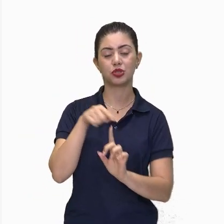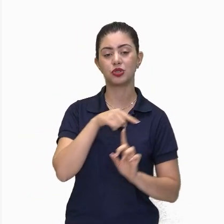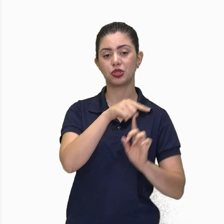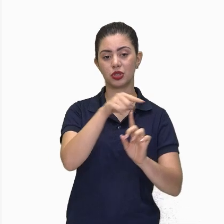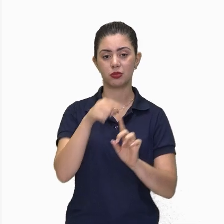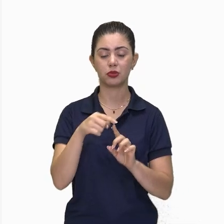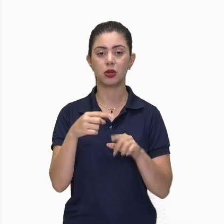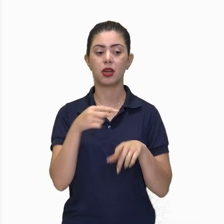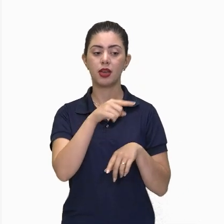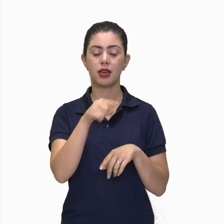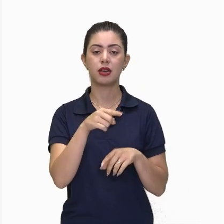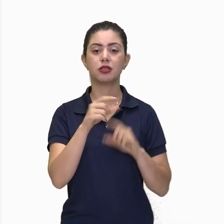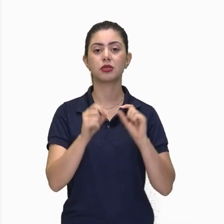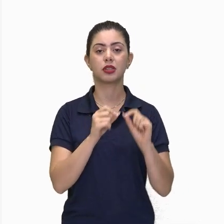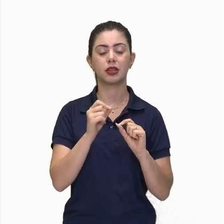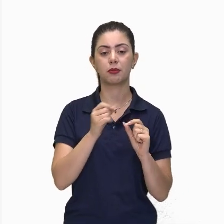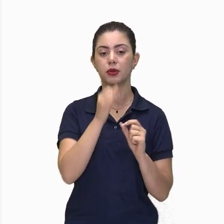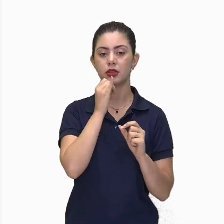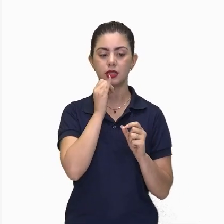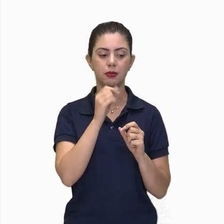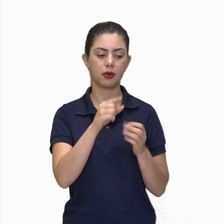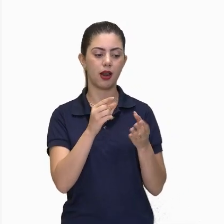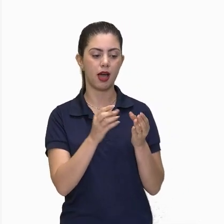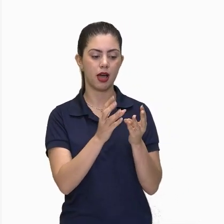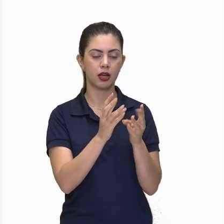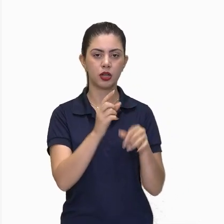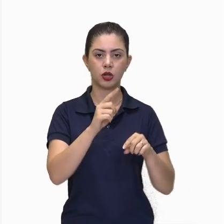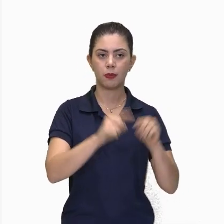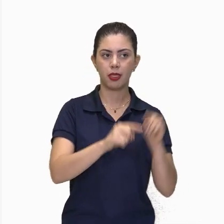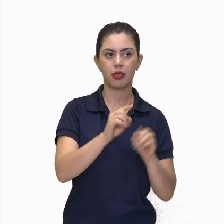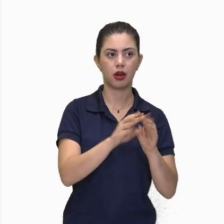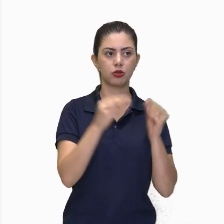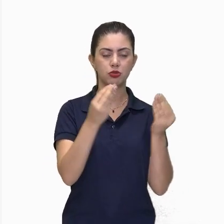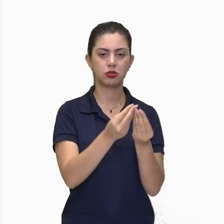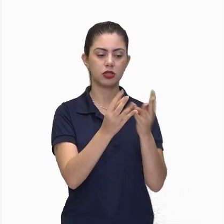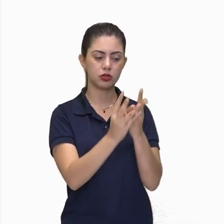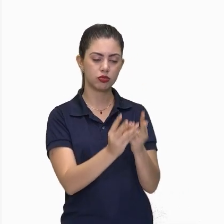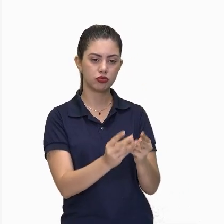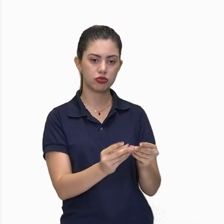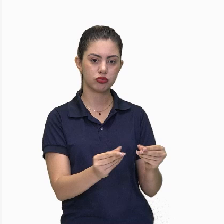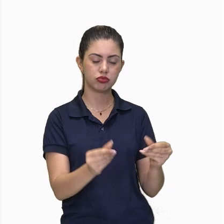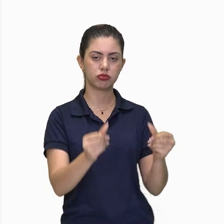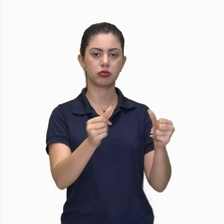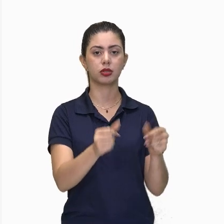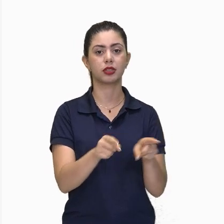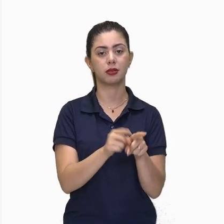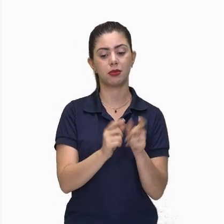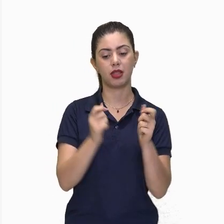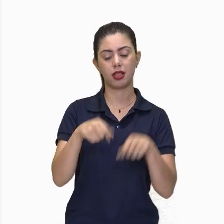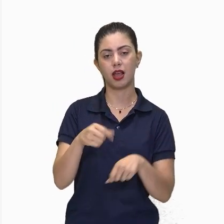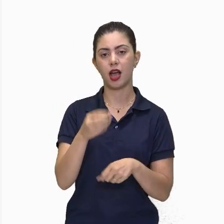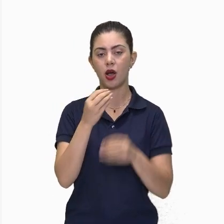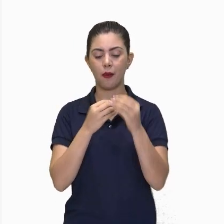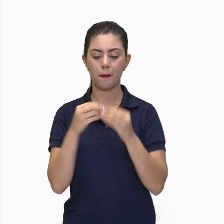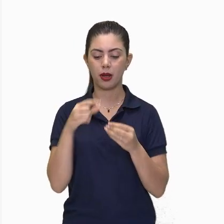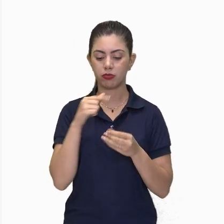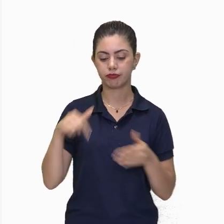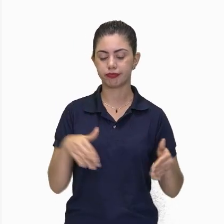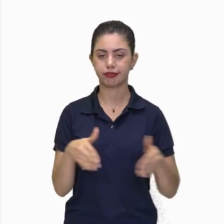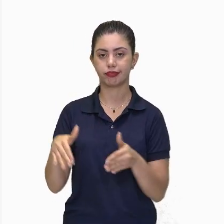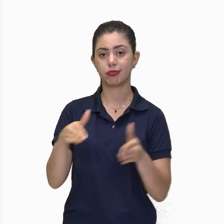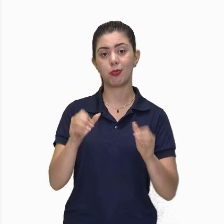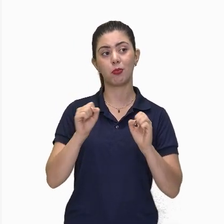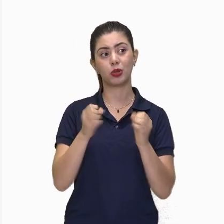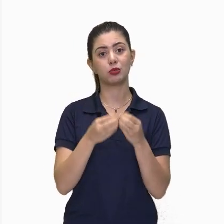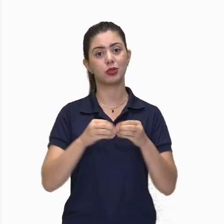pela decomposição de matéria orgânica e que também servem de alimentos para seres aquáticos. Né? Então,